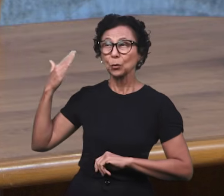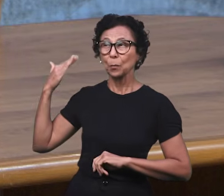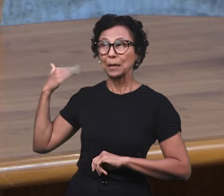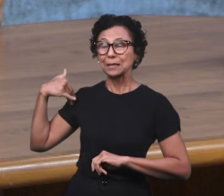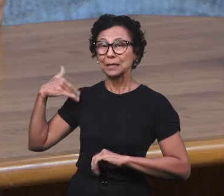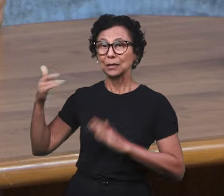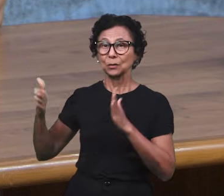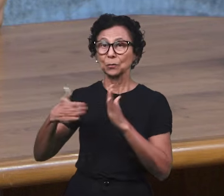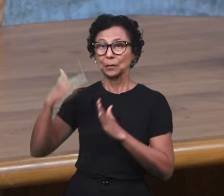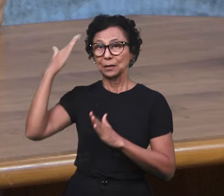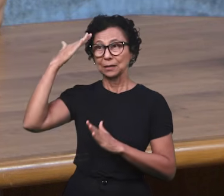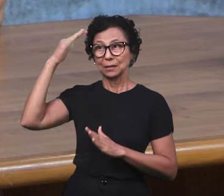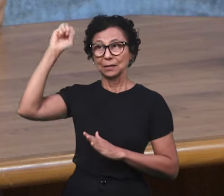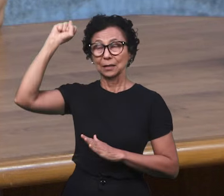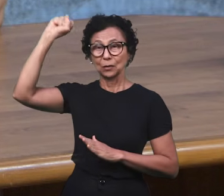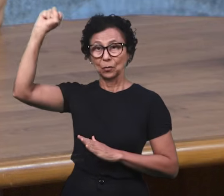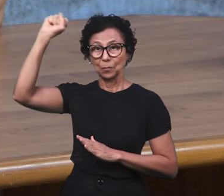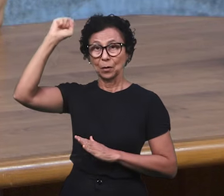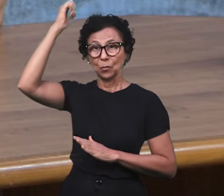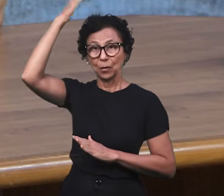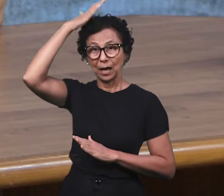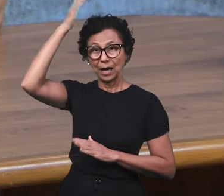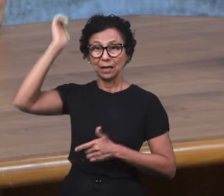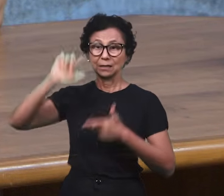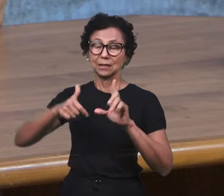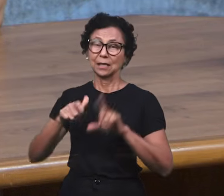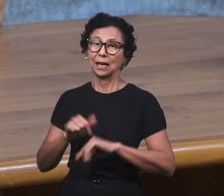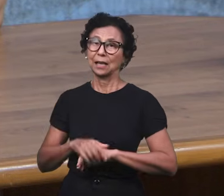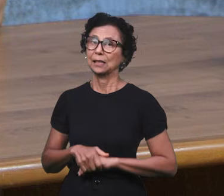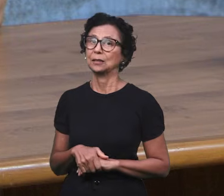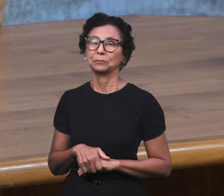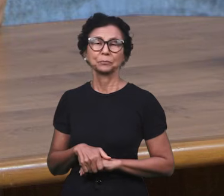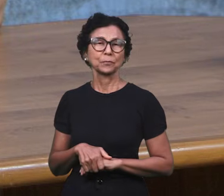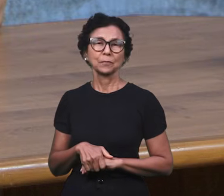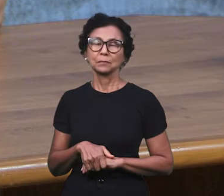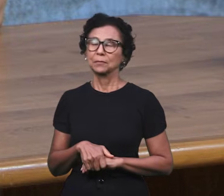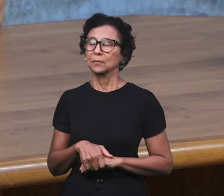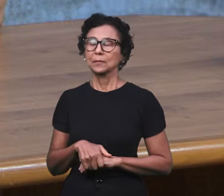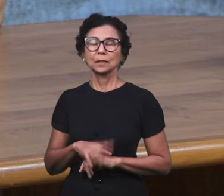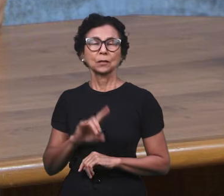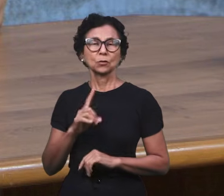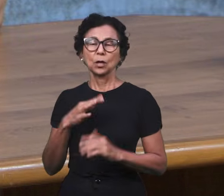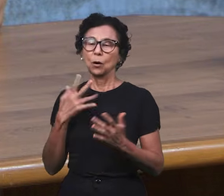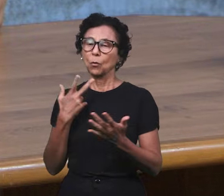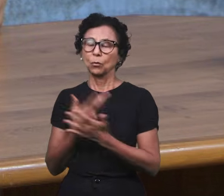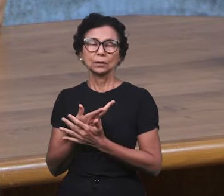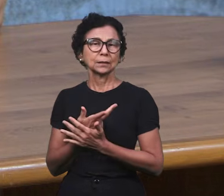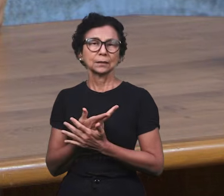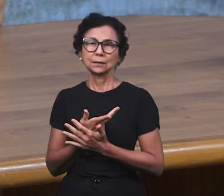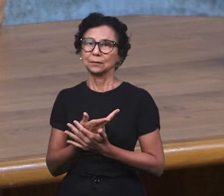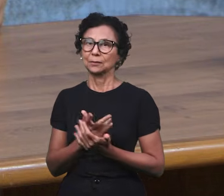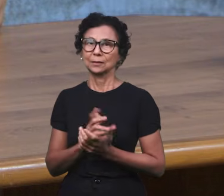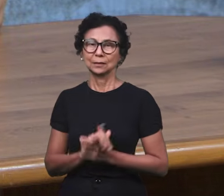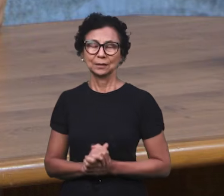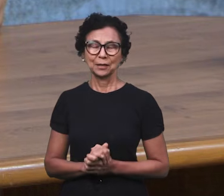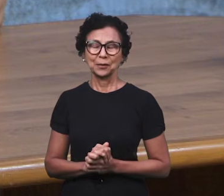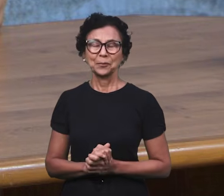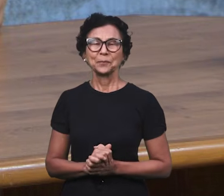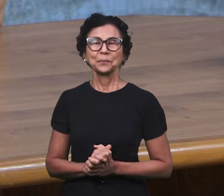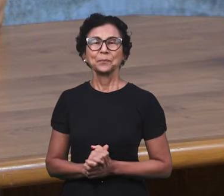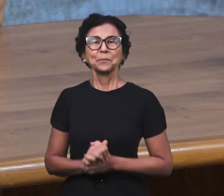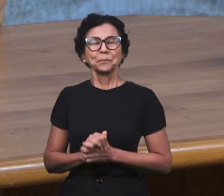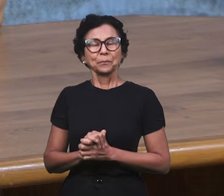filho de Davi, rei de Israel, tal não houve em Jerusalém. Então, os sacerdotes,